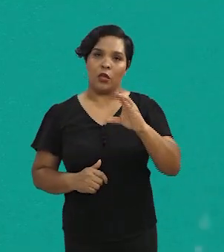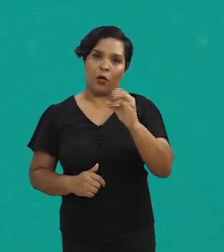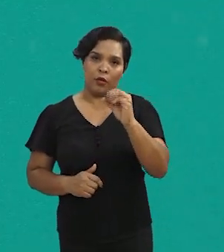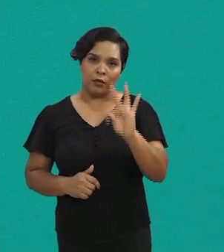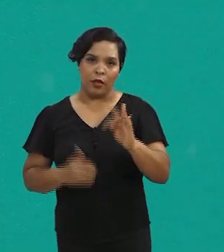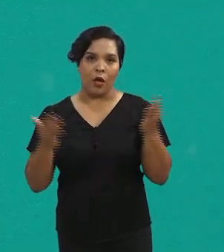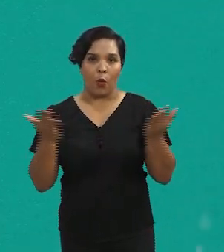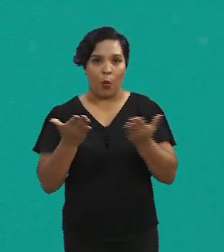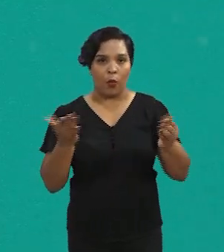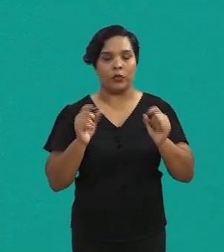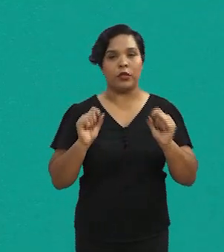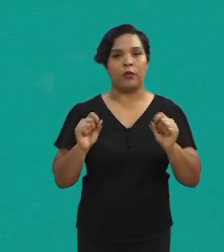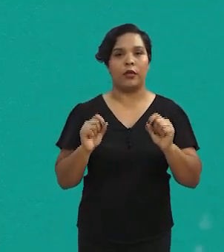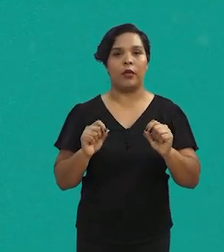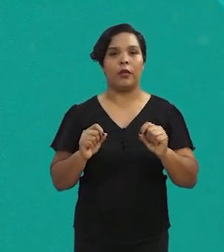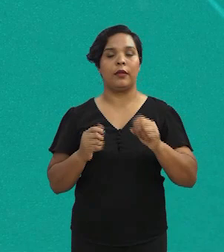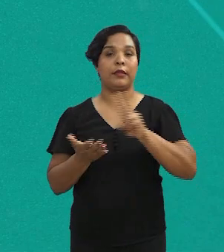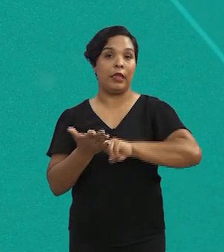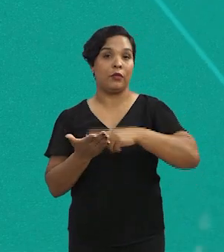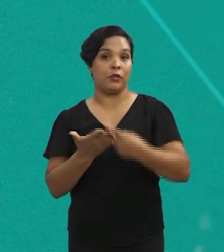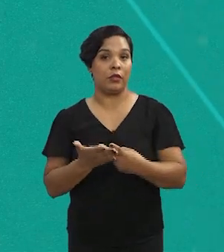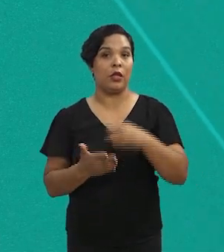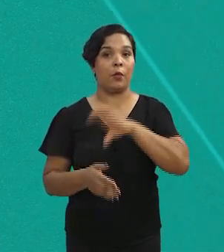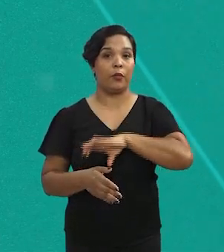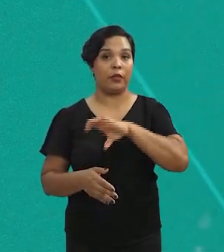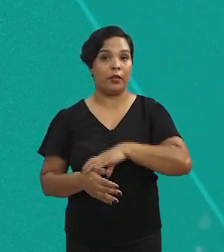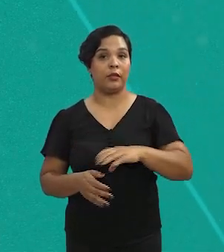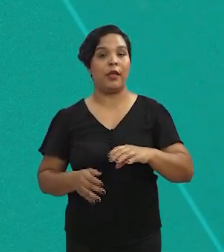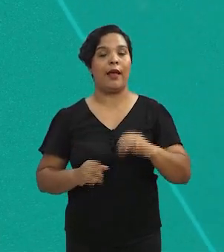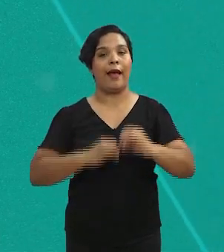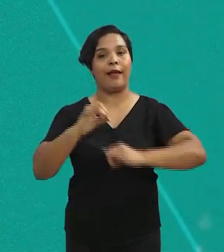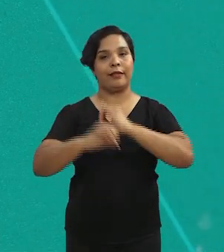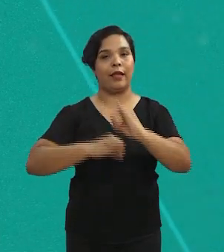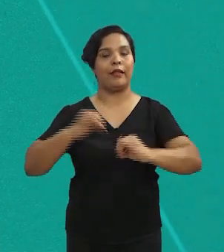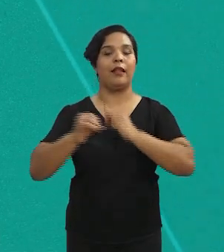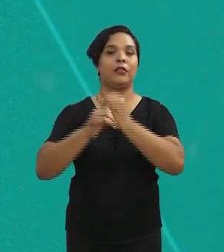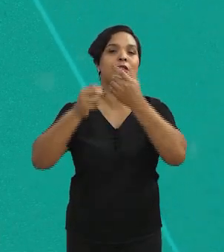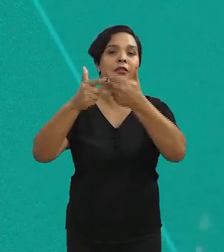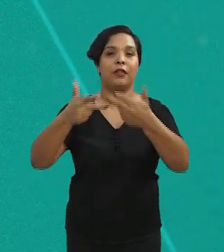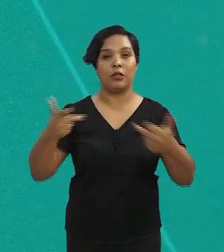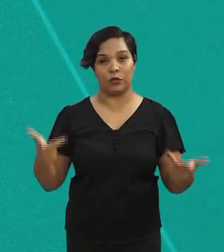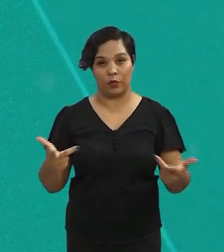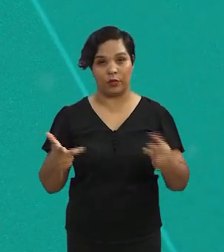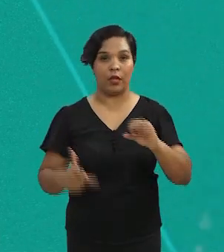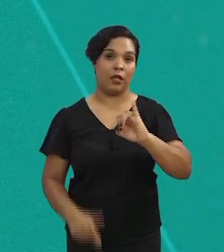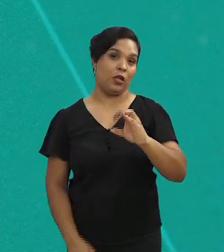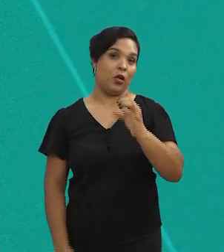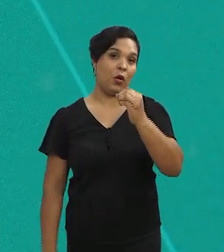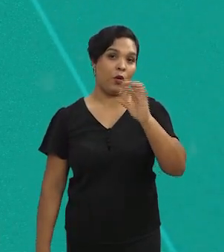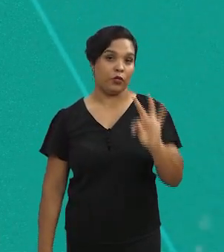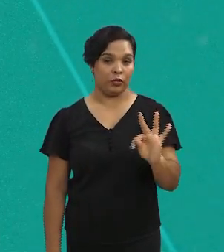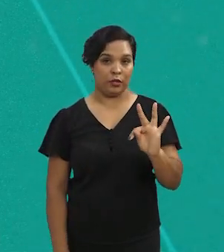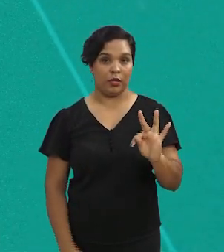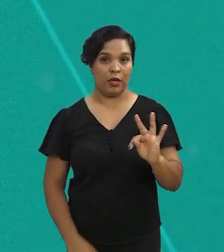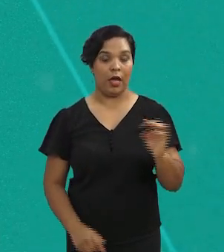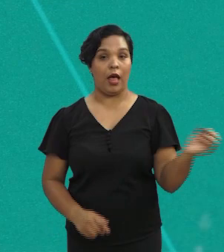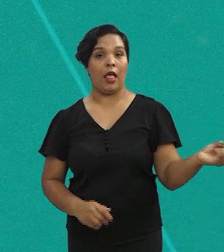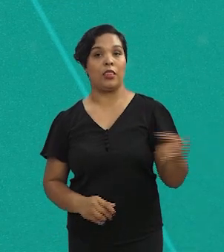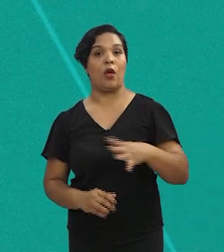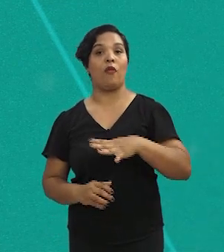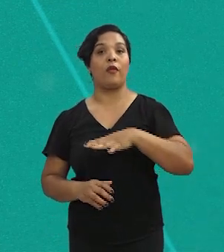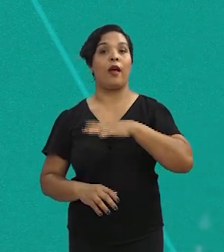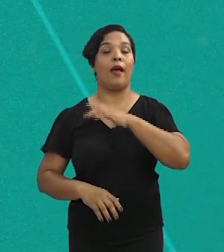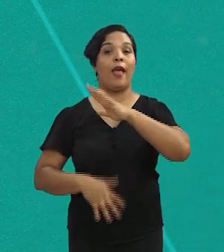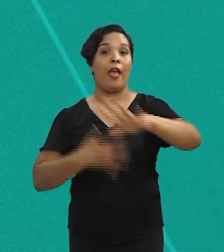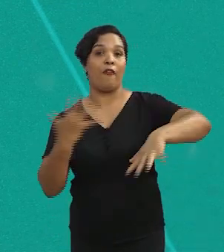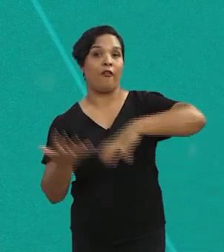moda hoje em dia, que é, traduzindo para o português, é a internet das coisas, né? Eu posso dizer que a IoT ela pode ser a nova revolução